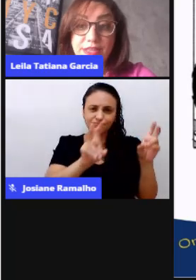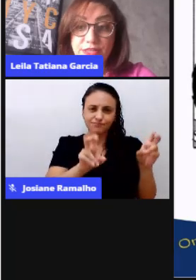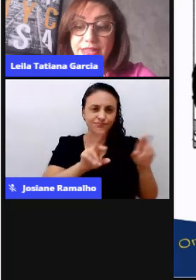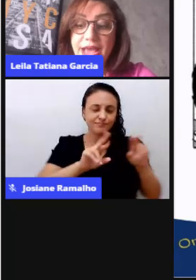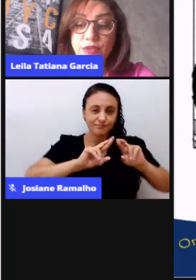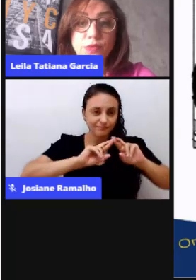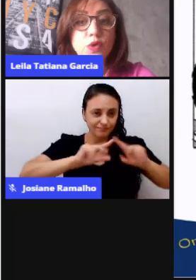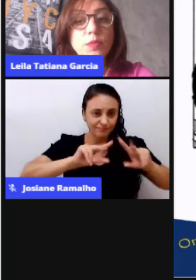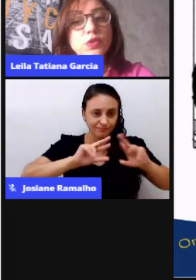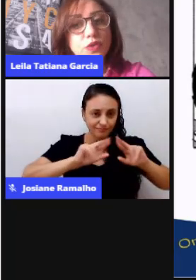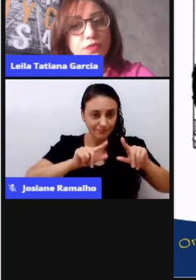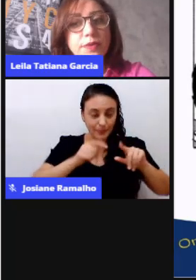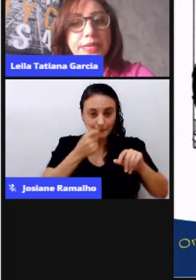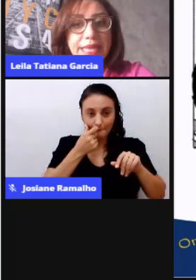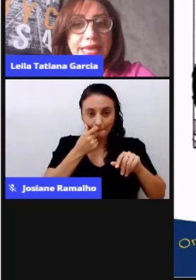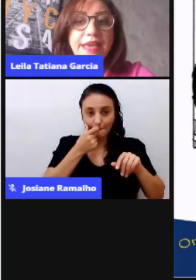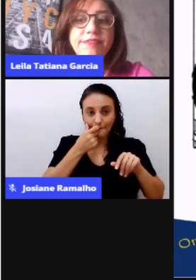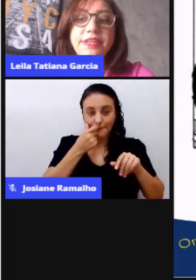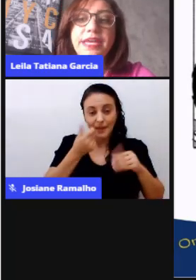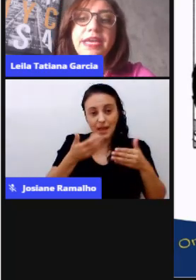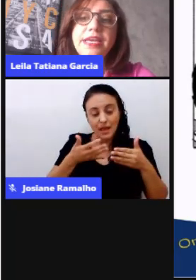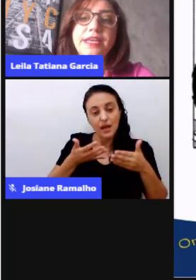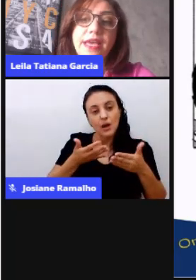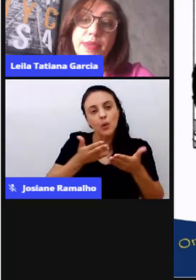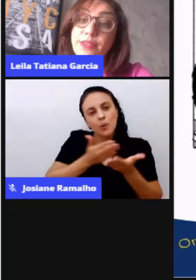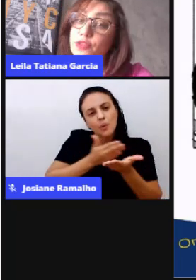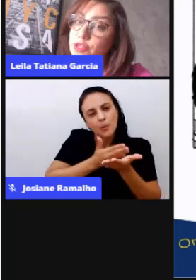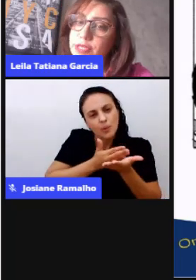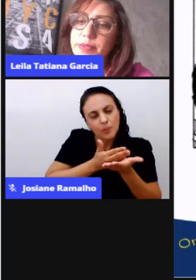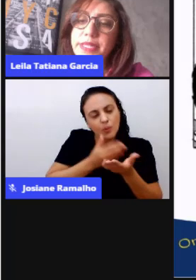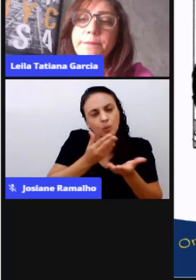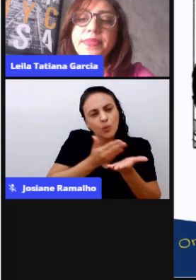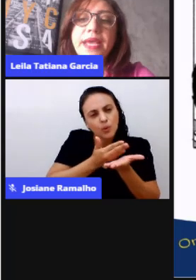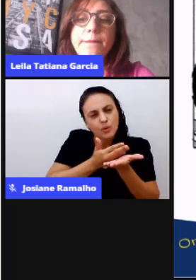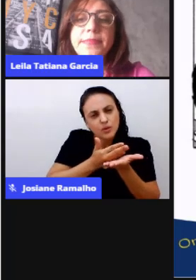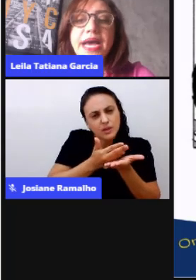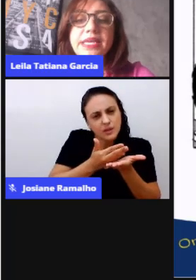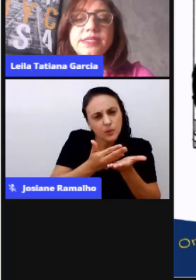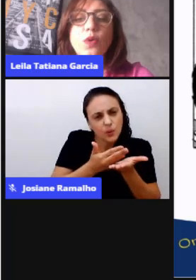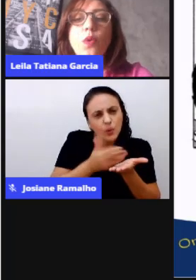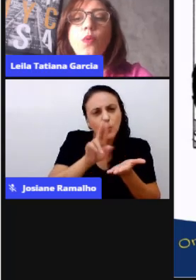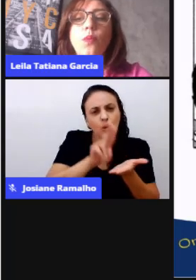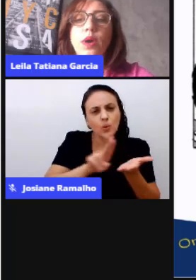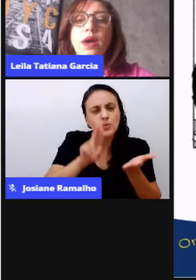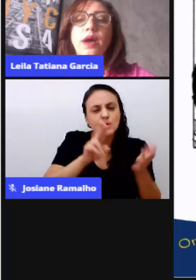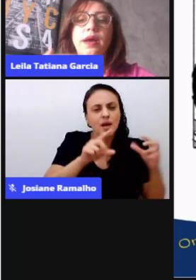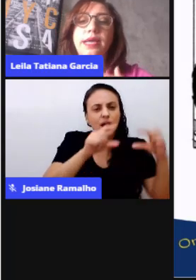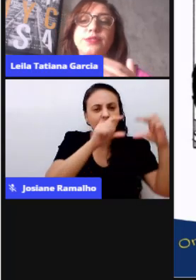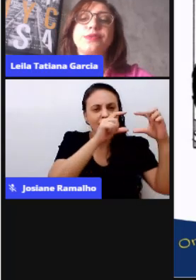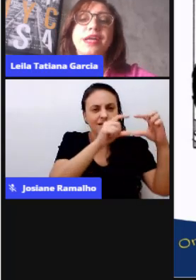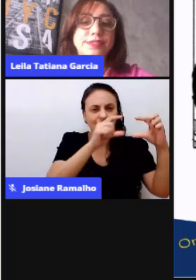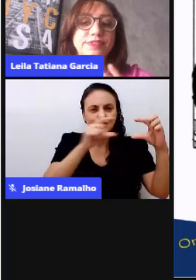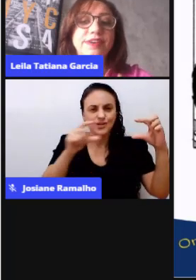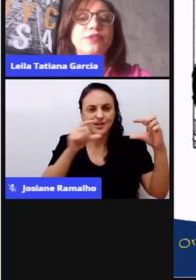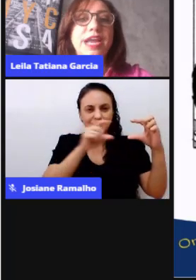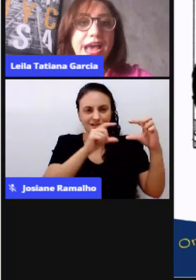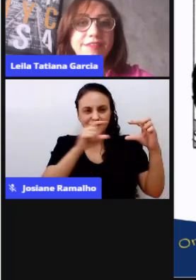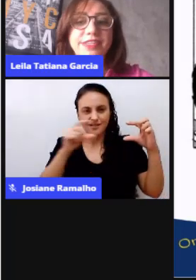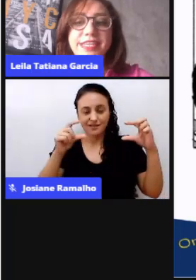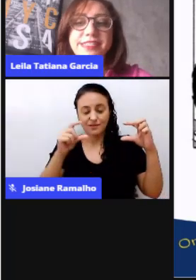nos materiais didáticos começou de forma leve, né, bem tímida, Mas com